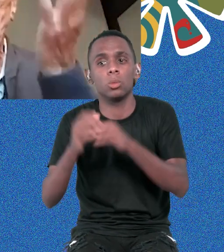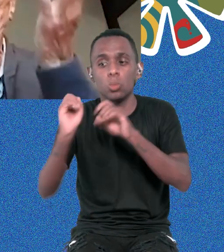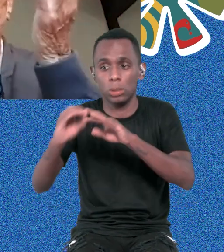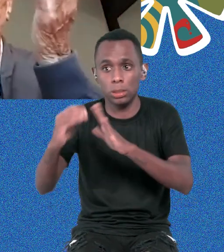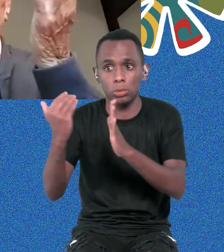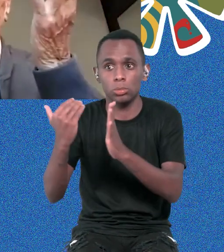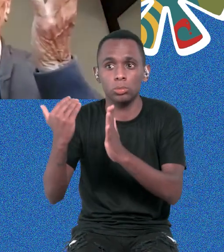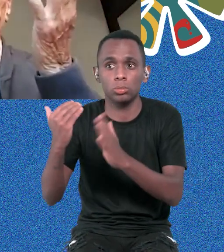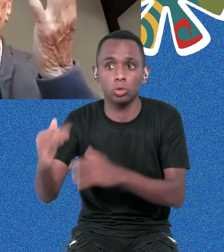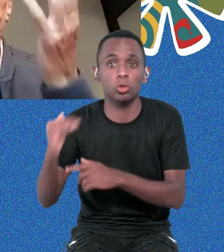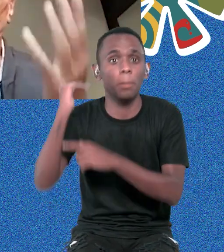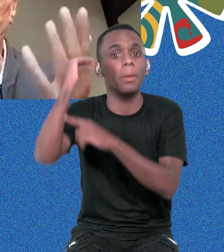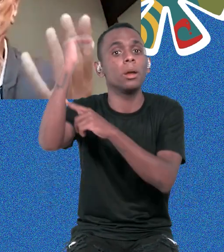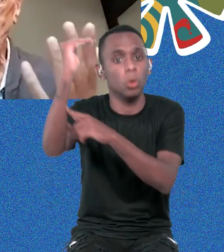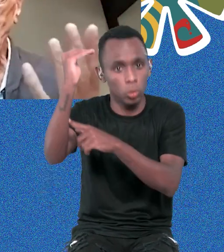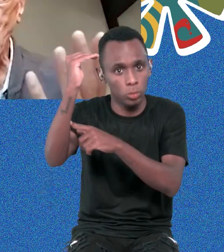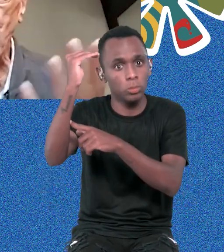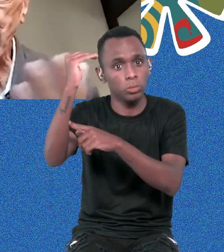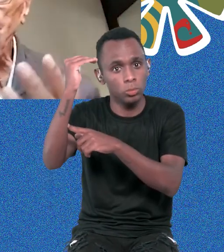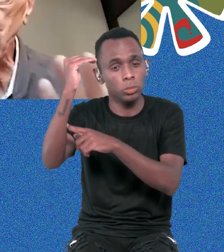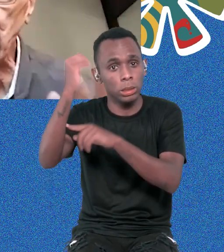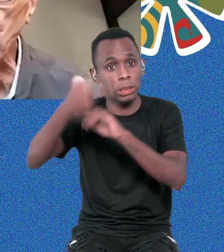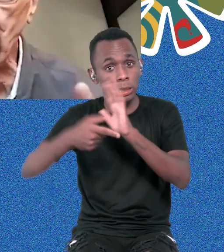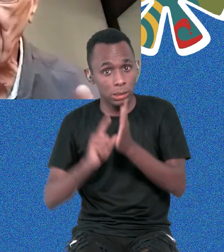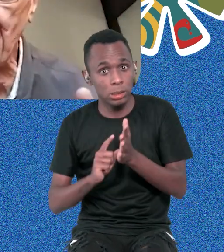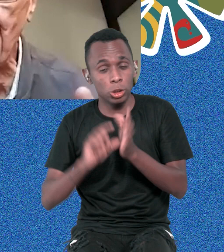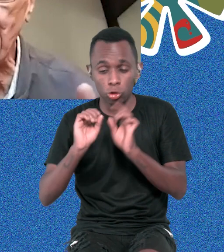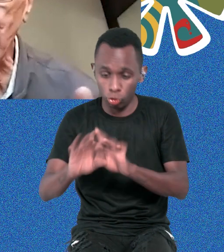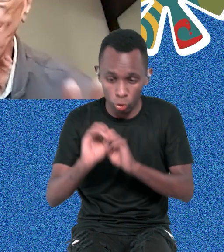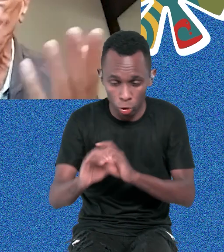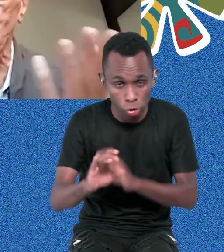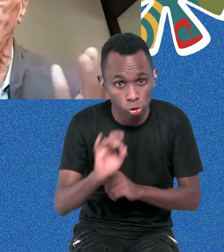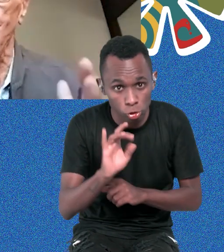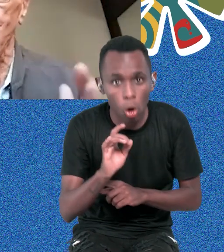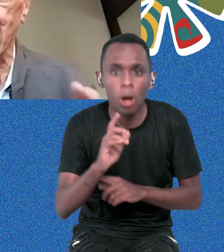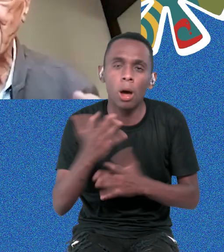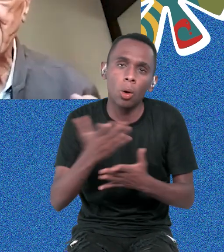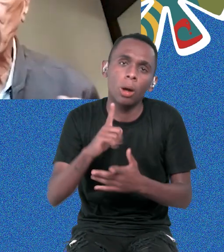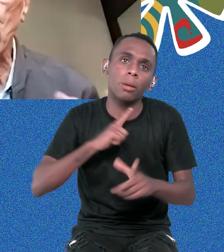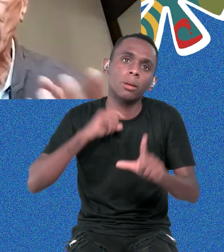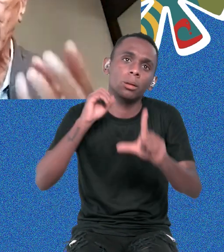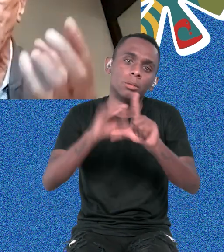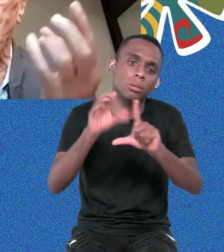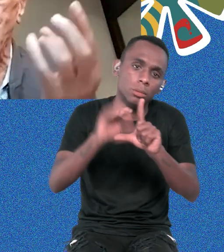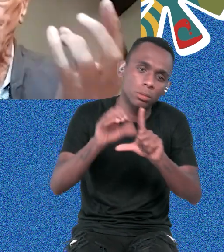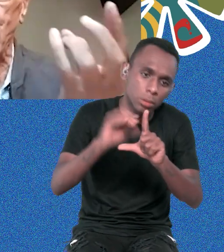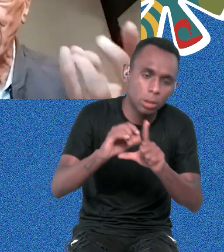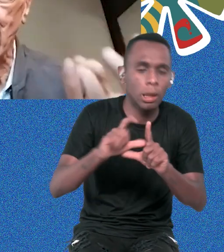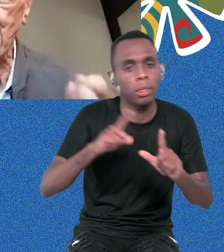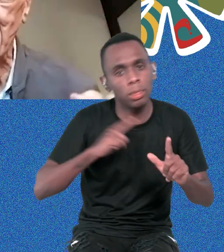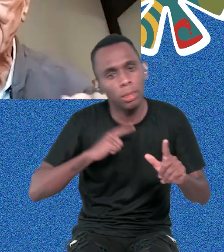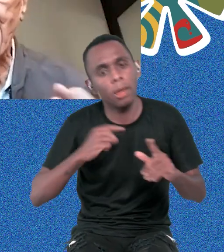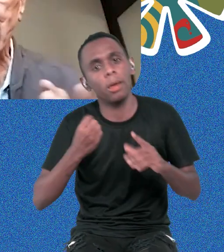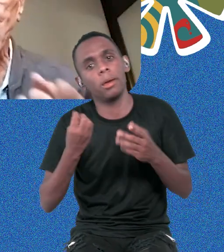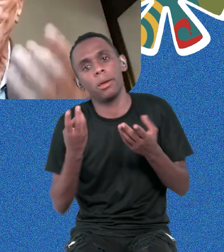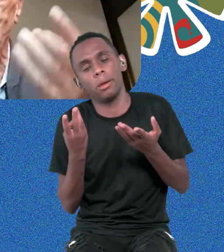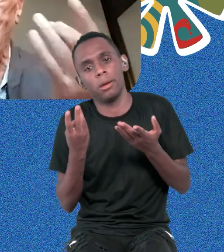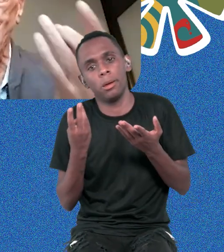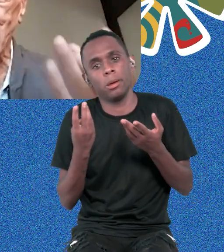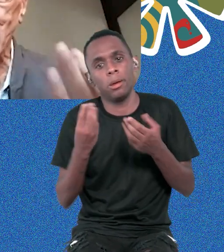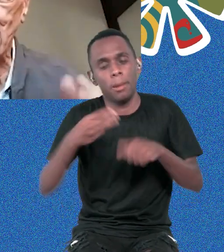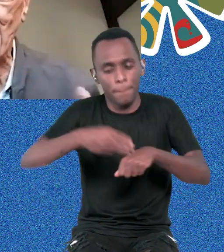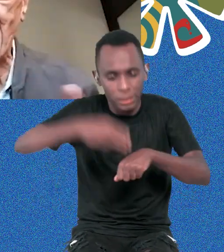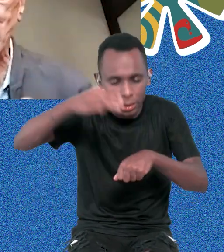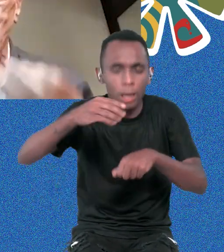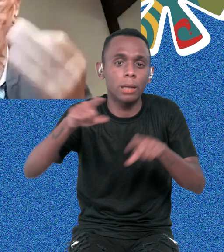educación superior. Y la educación superior, que antes era solo superior, ahora tenemos licenciatura, agora temos mestrado,